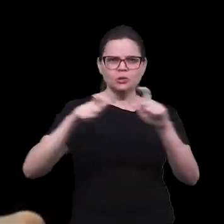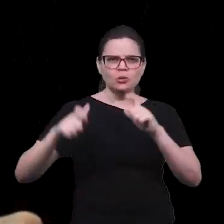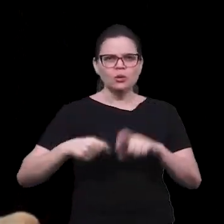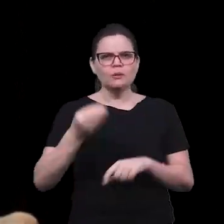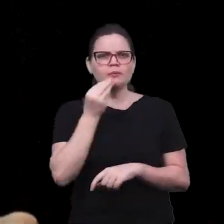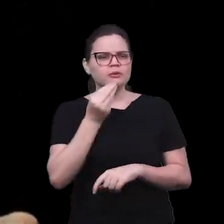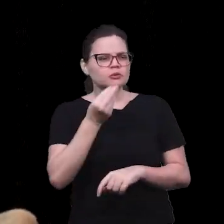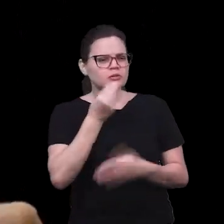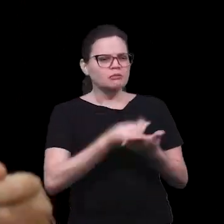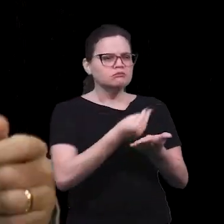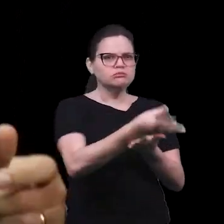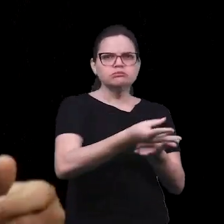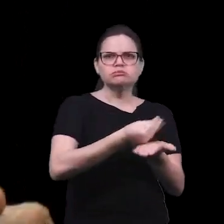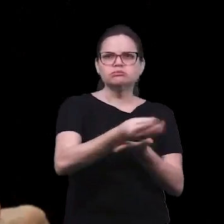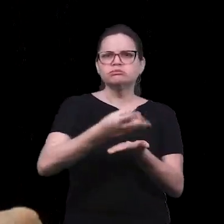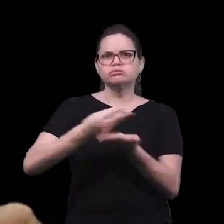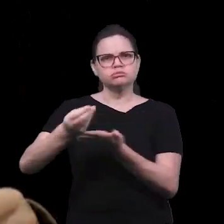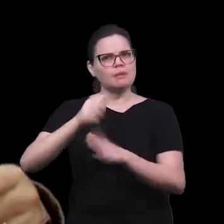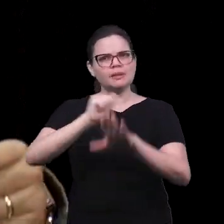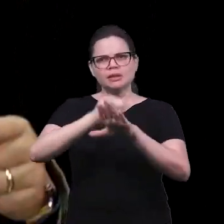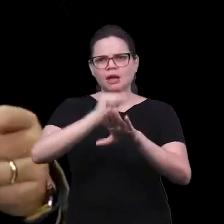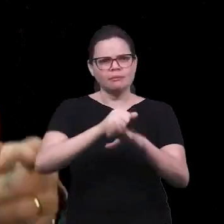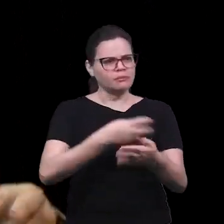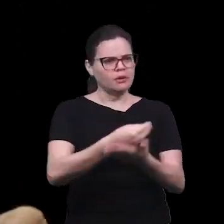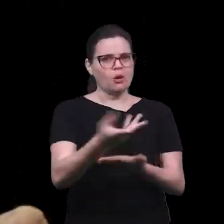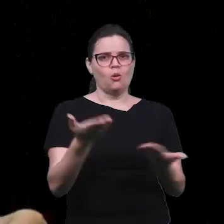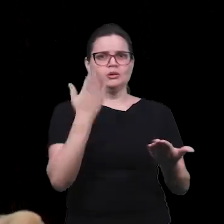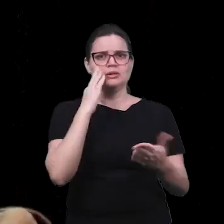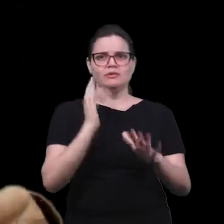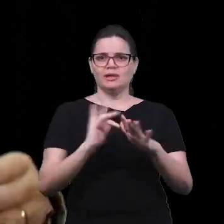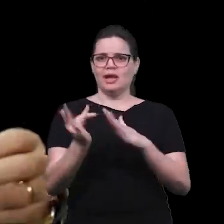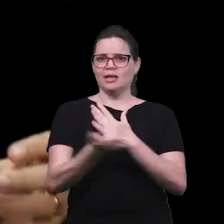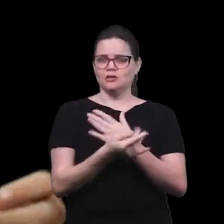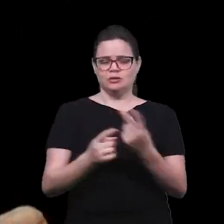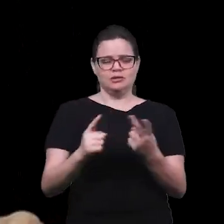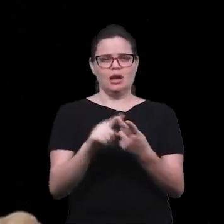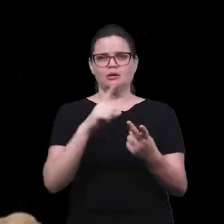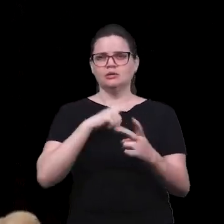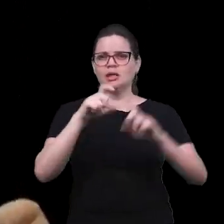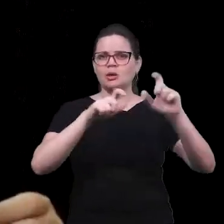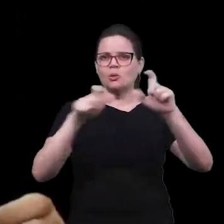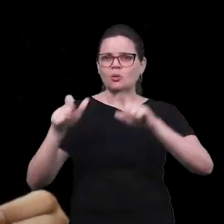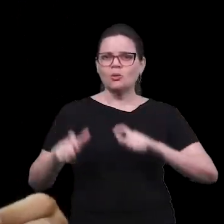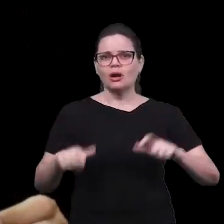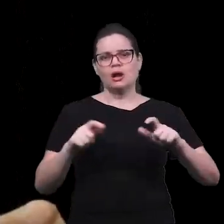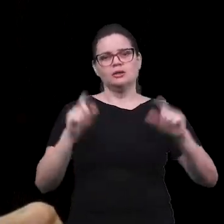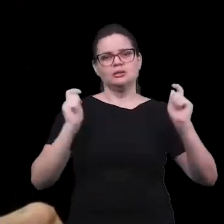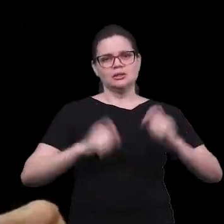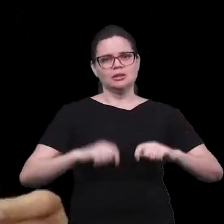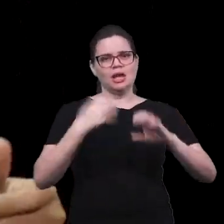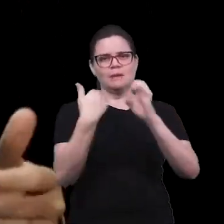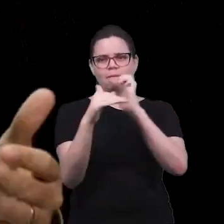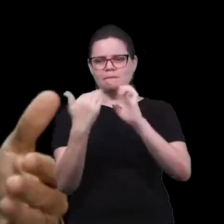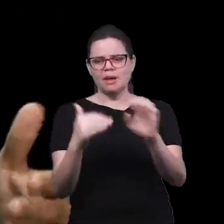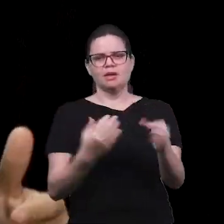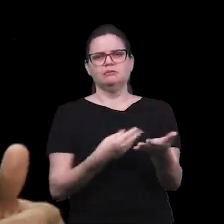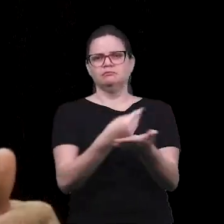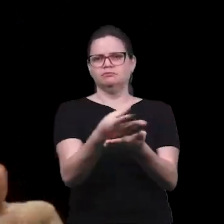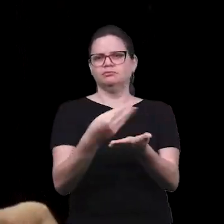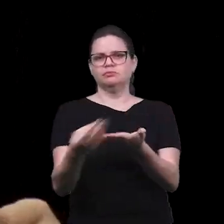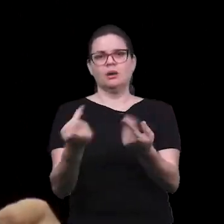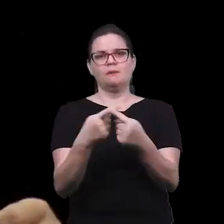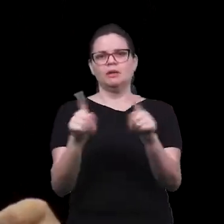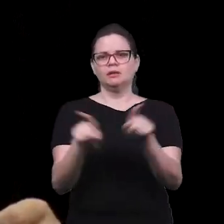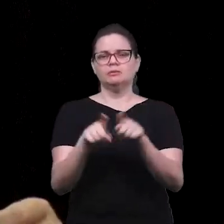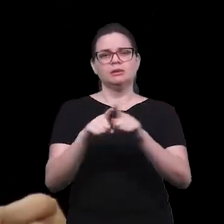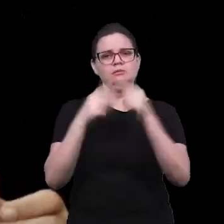pode ser aceito e bater na porta. Hoje em dia a gente tem rede social, a gente tem vários meios, mas também que precisa se mostrar, vamos colocar